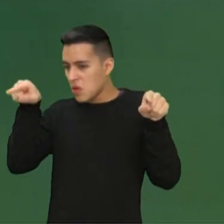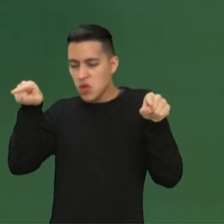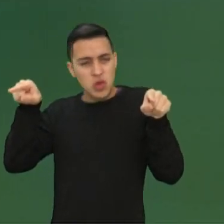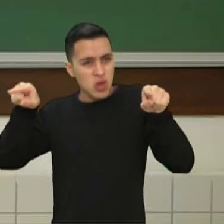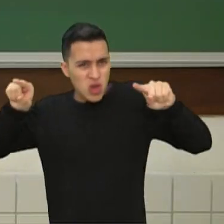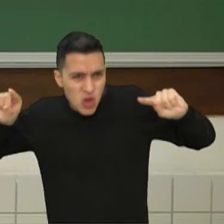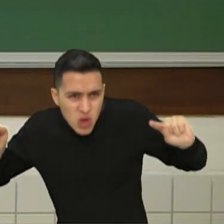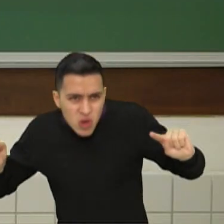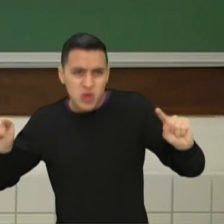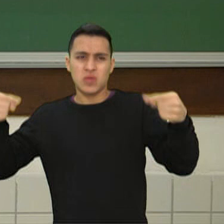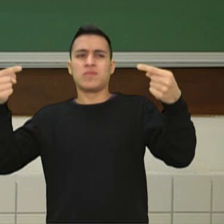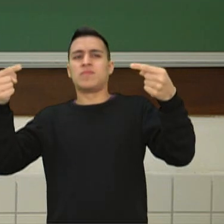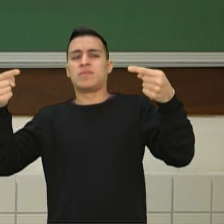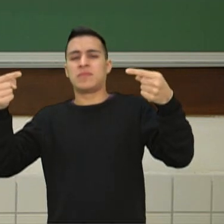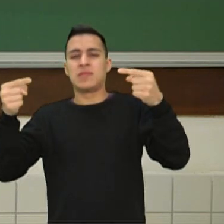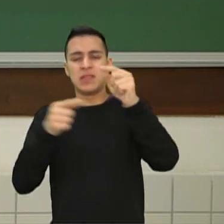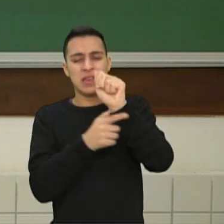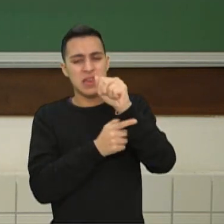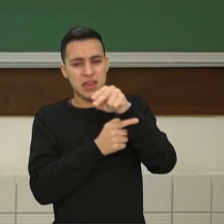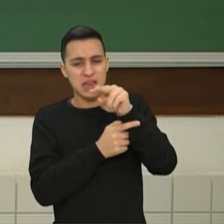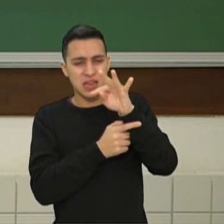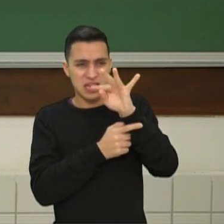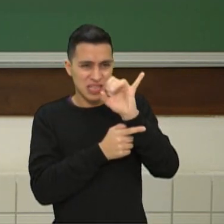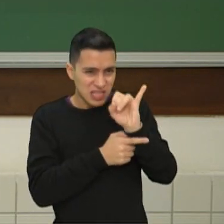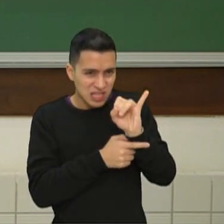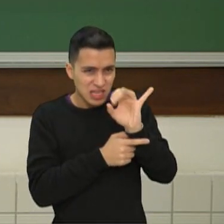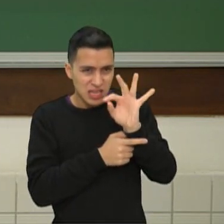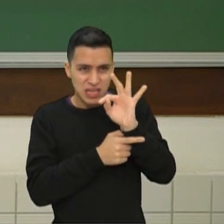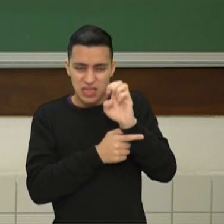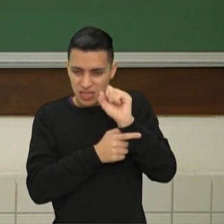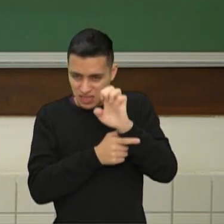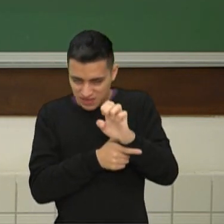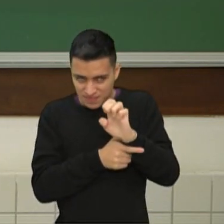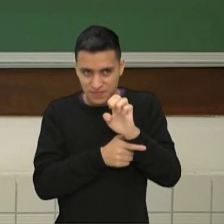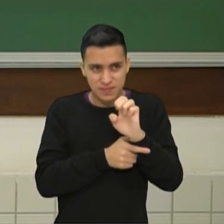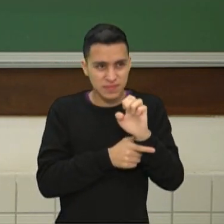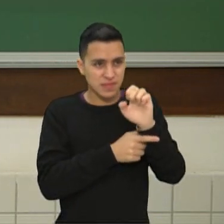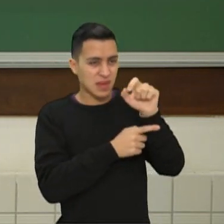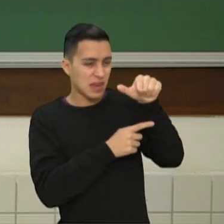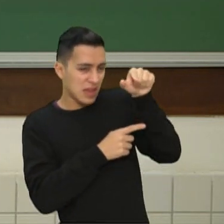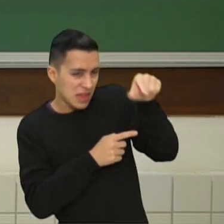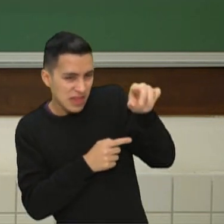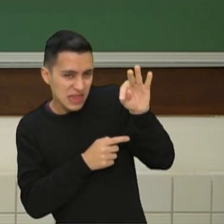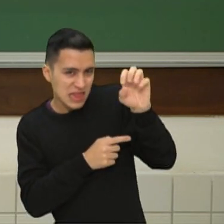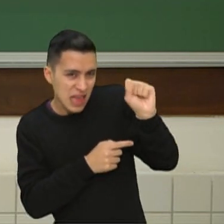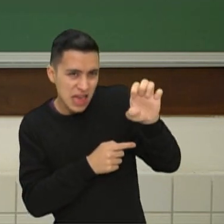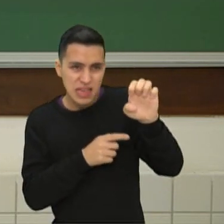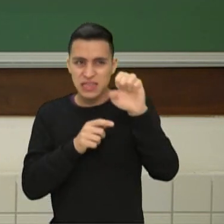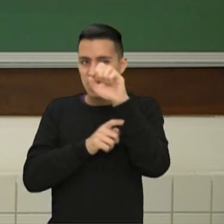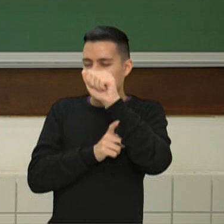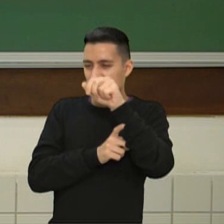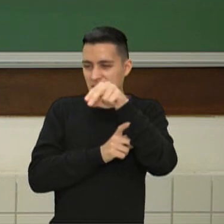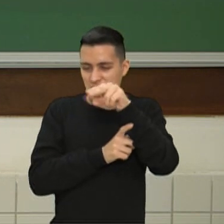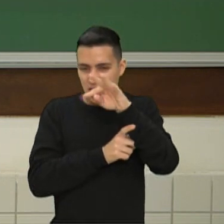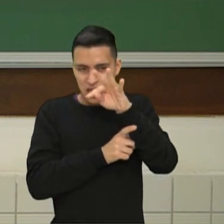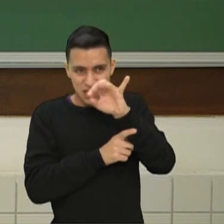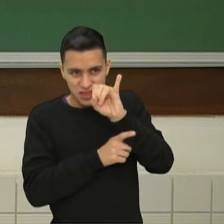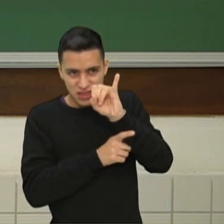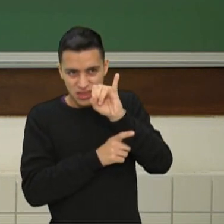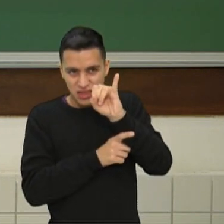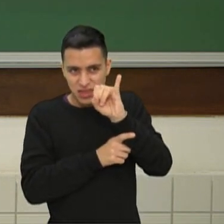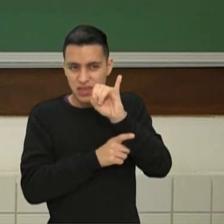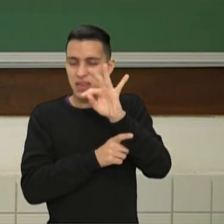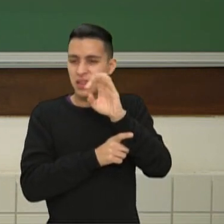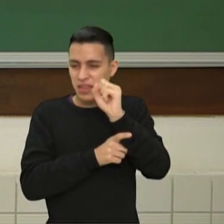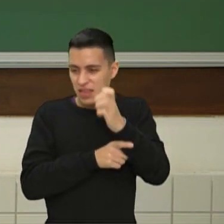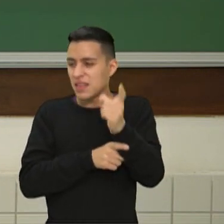né? Portanto, uma antítese. E do confronto entre tese e antítese, nós temos a